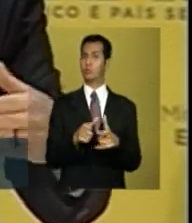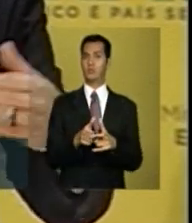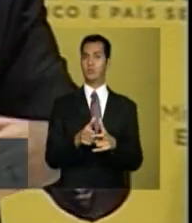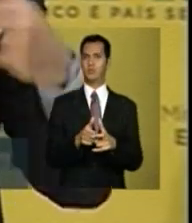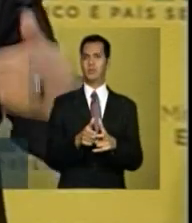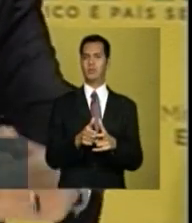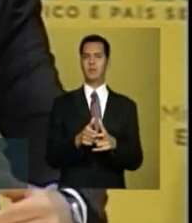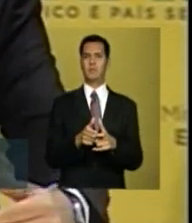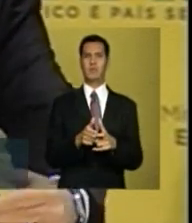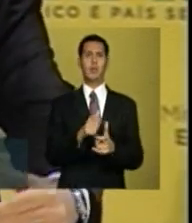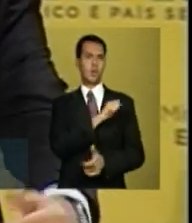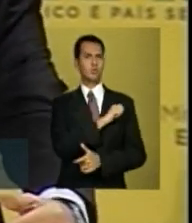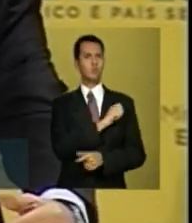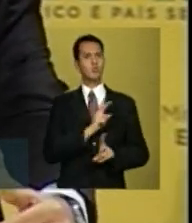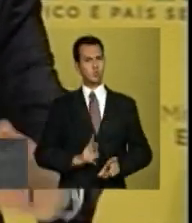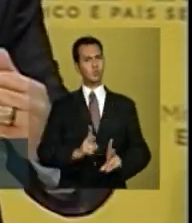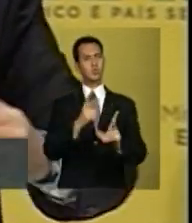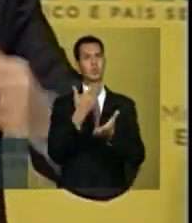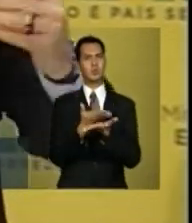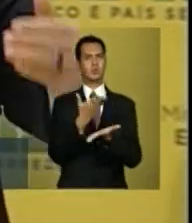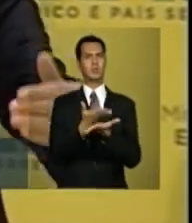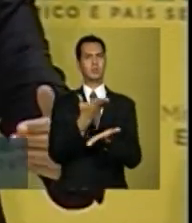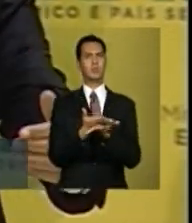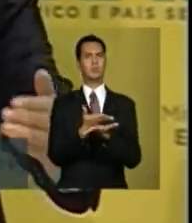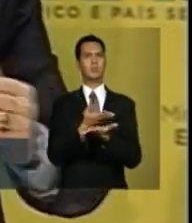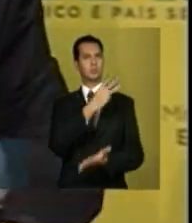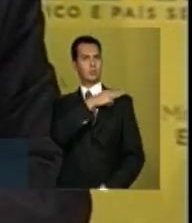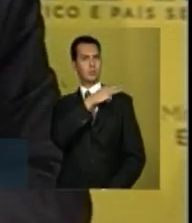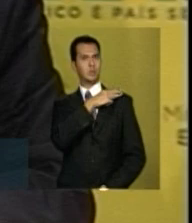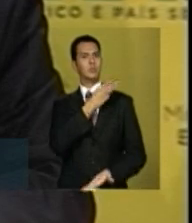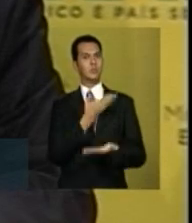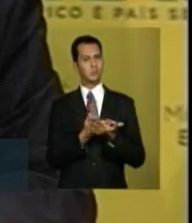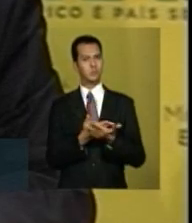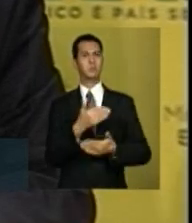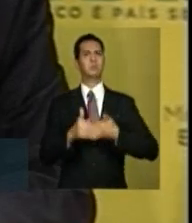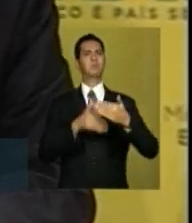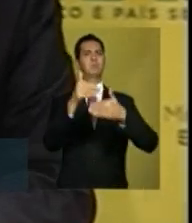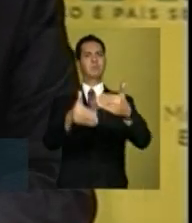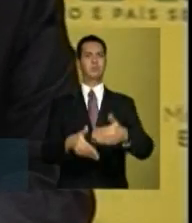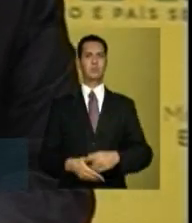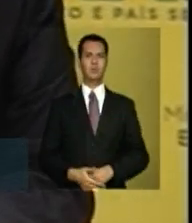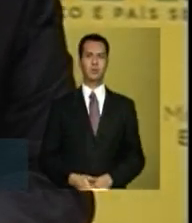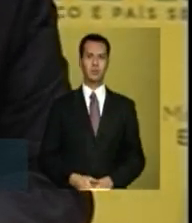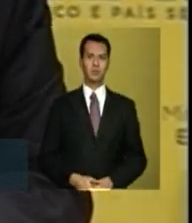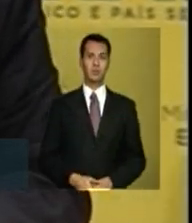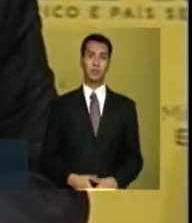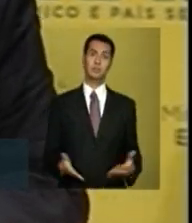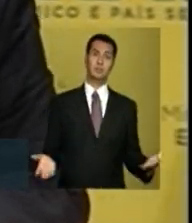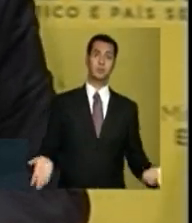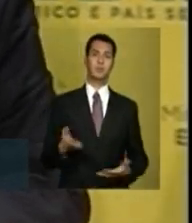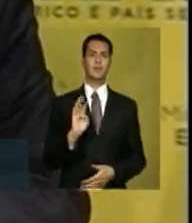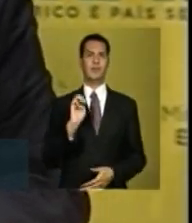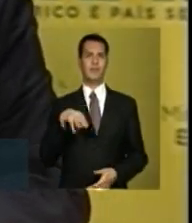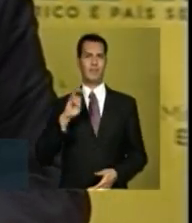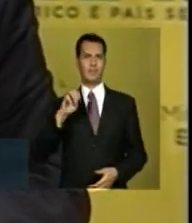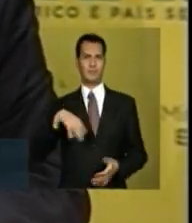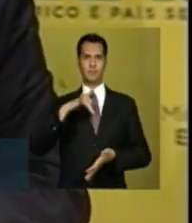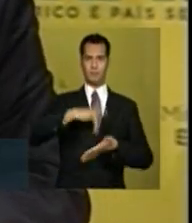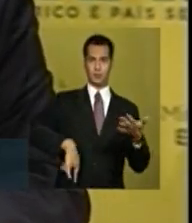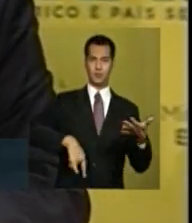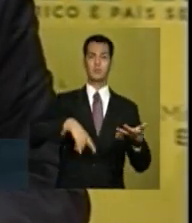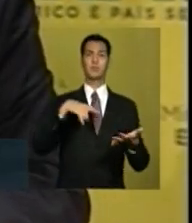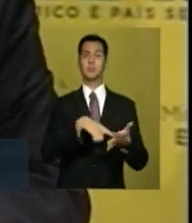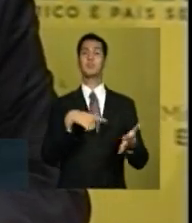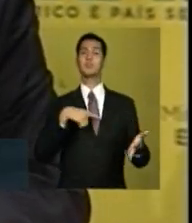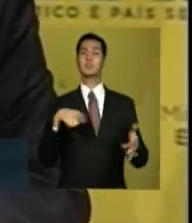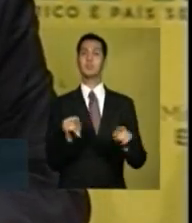foram reprovados estão permanecendo e disputando o ensino médio com mais perspectiva de acesso então o Enem Além disso ele